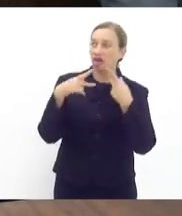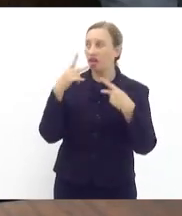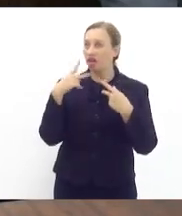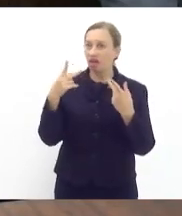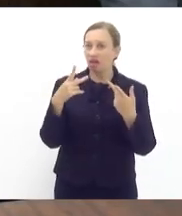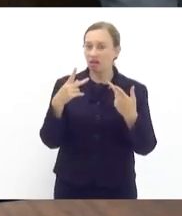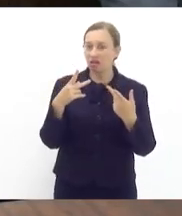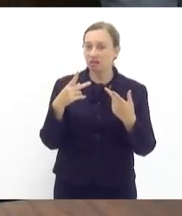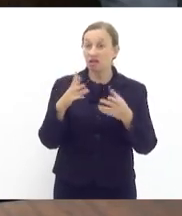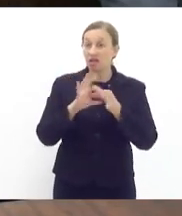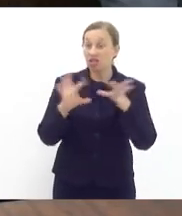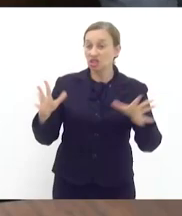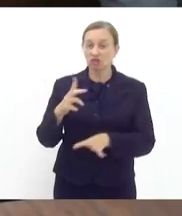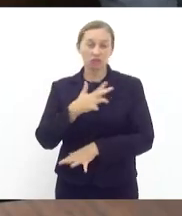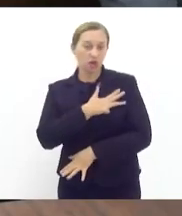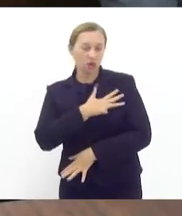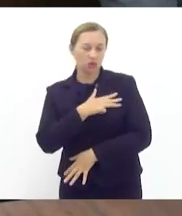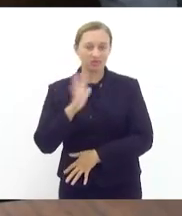deixa para o governo